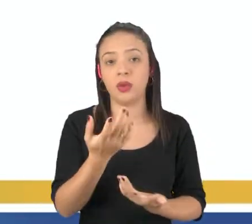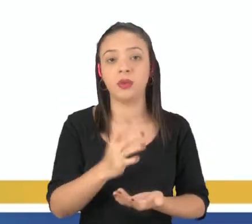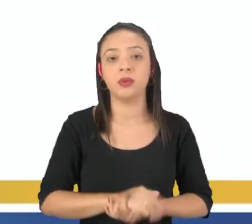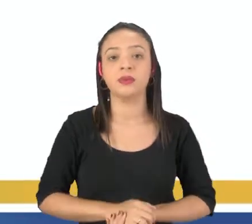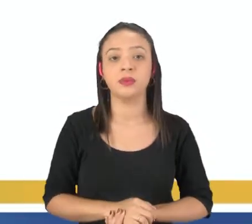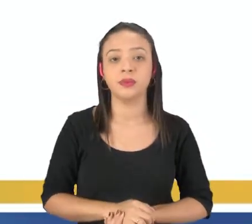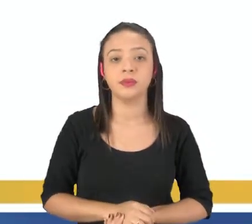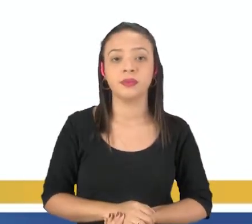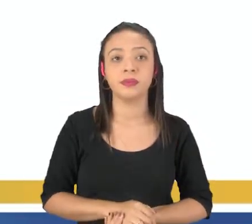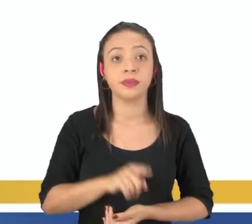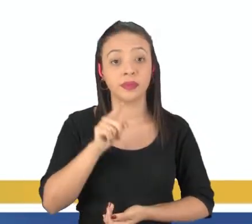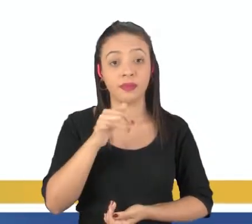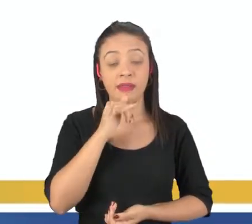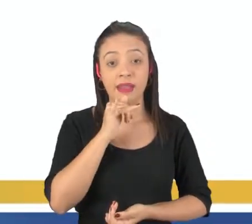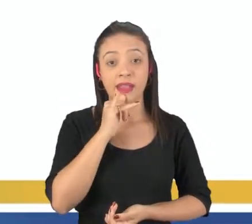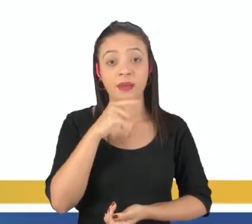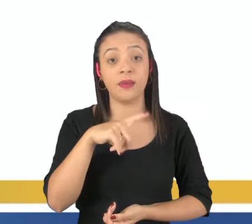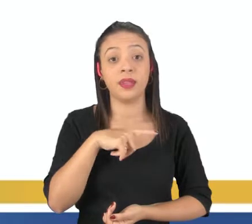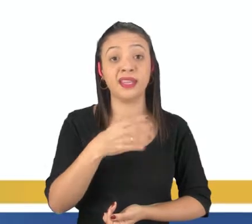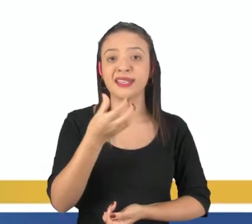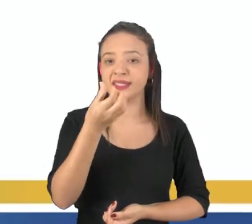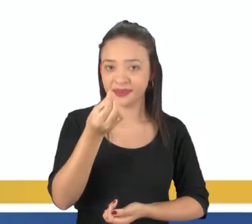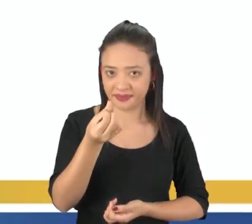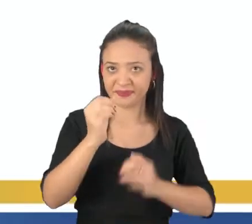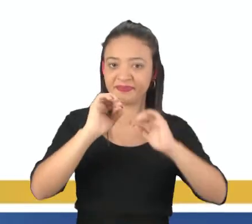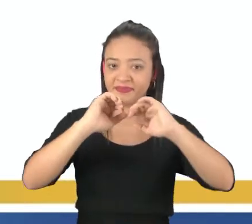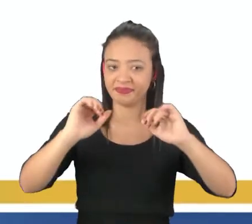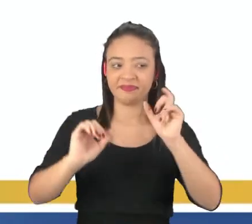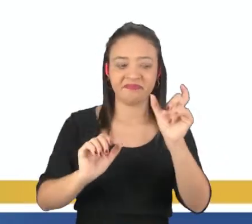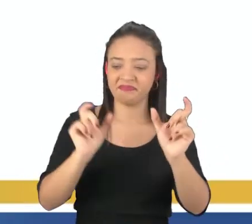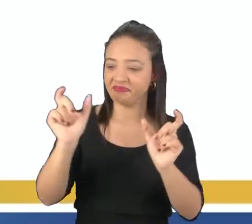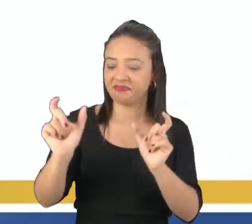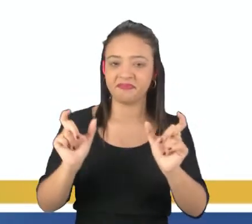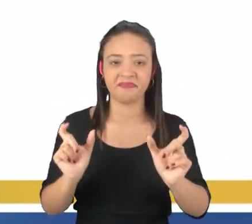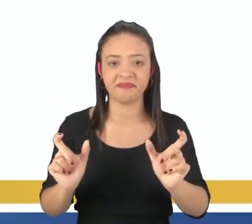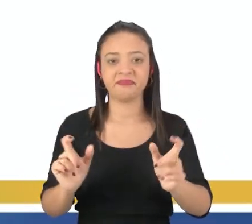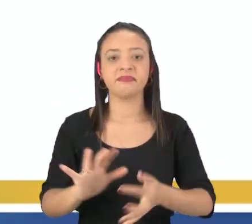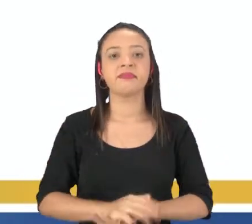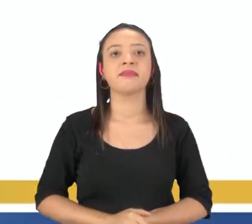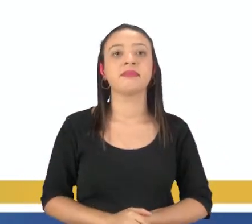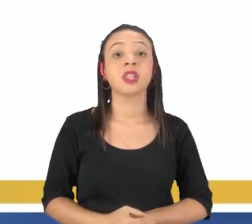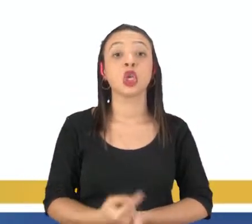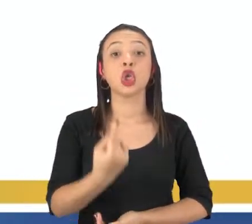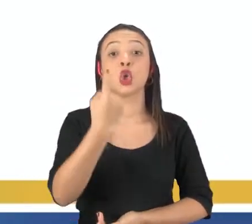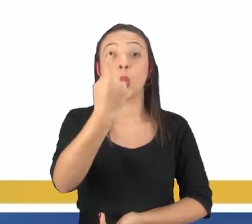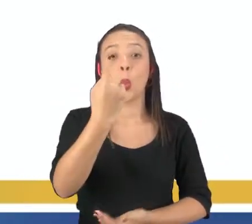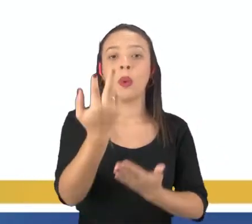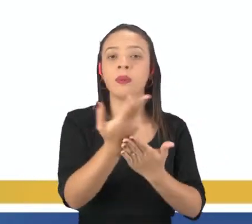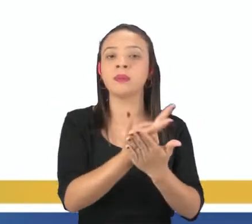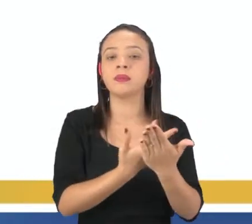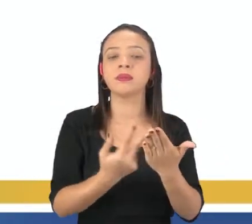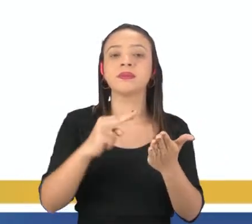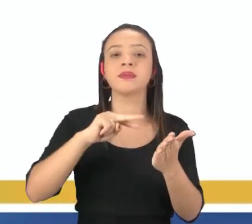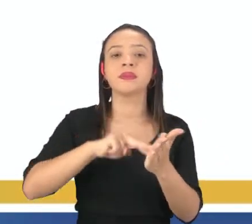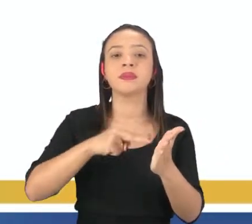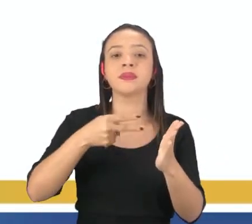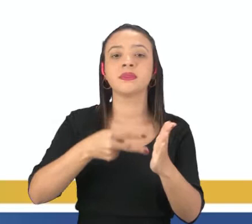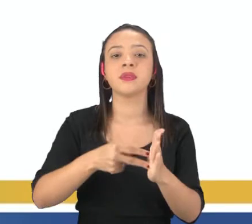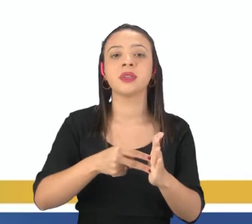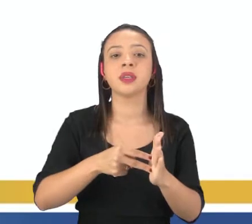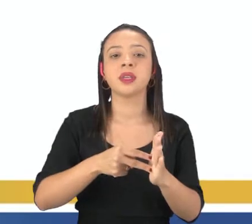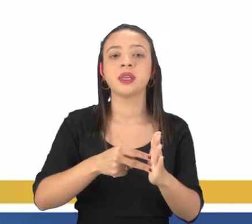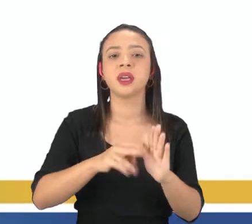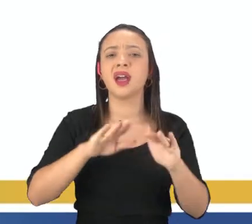nesse caso dessa figura eu em seis partes e uma dela que tá pintada representa